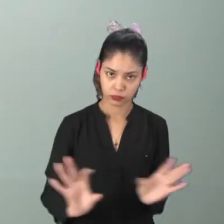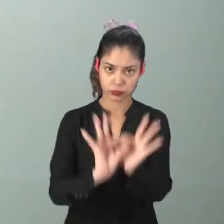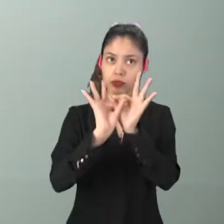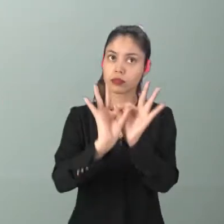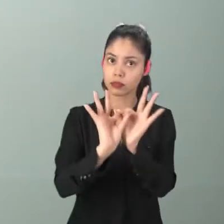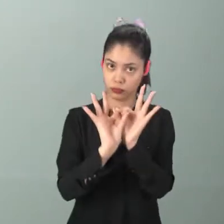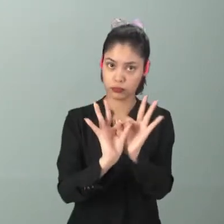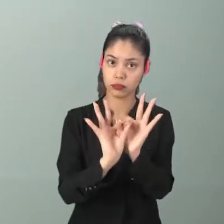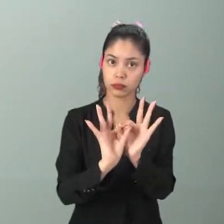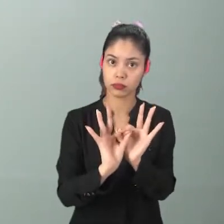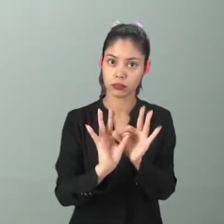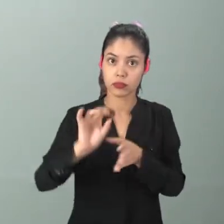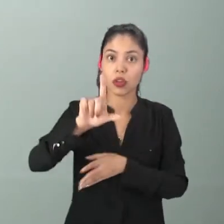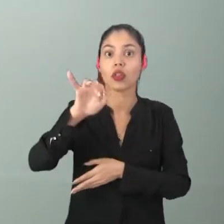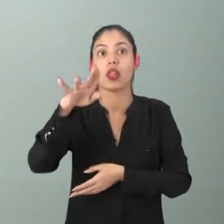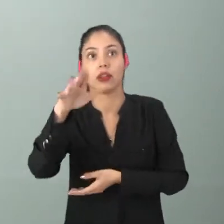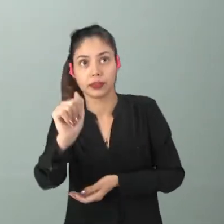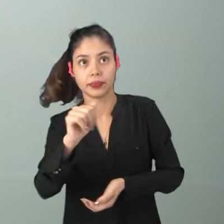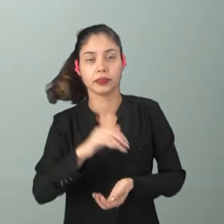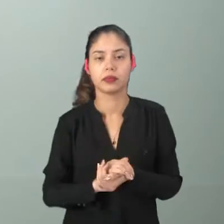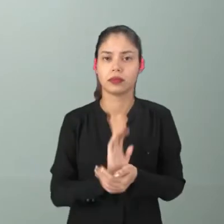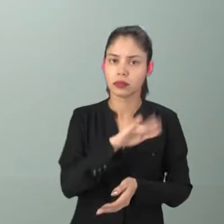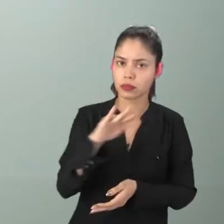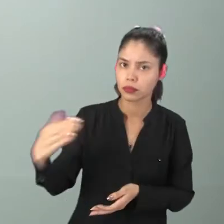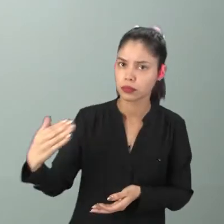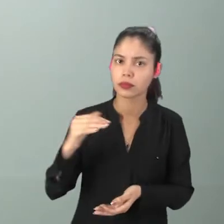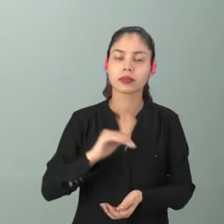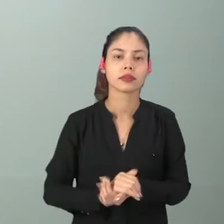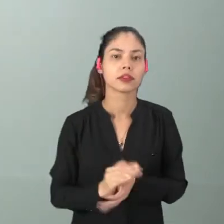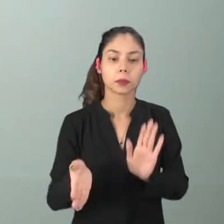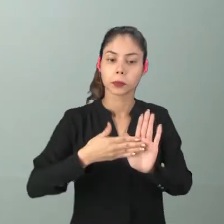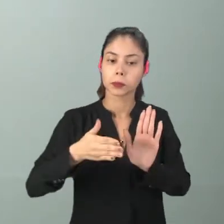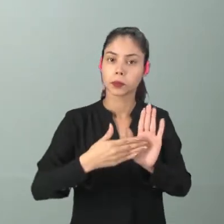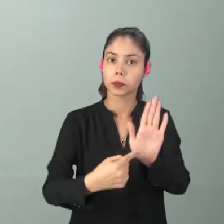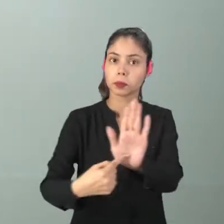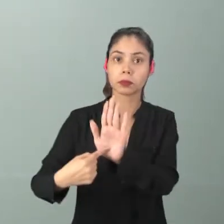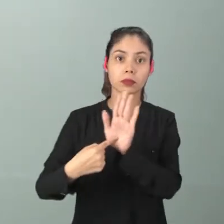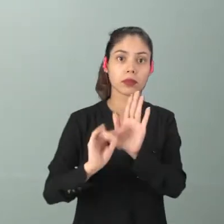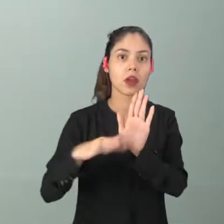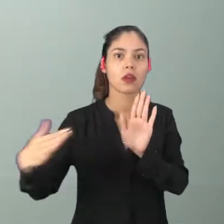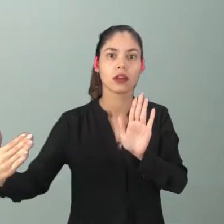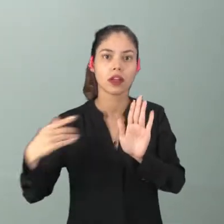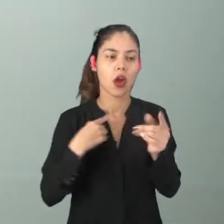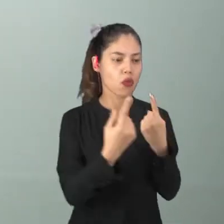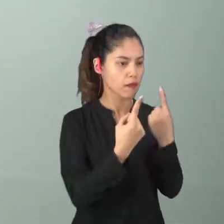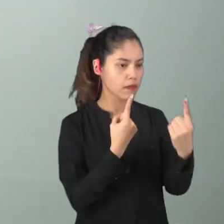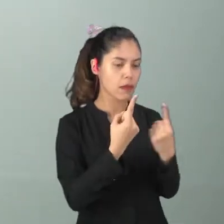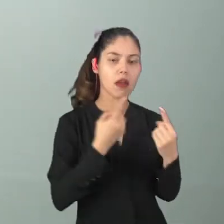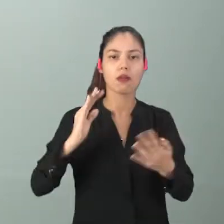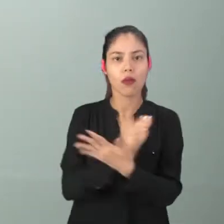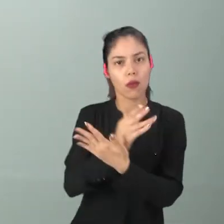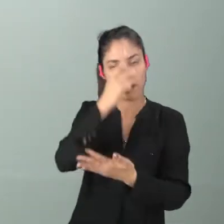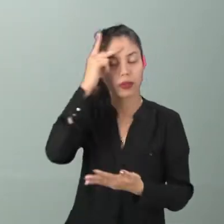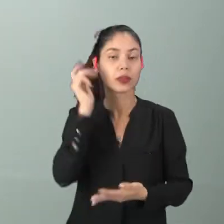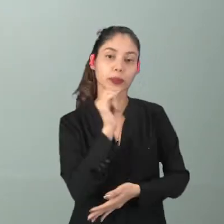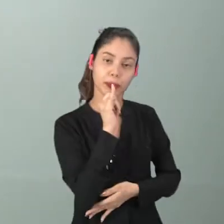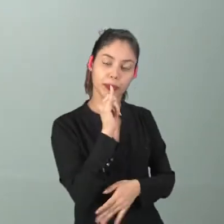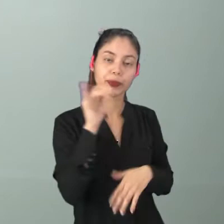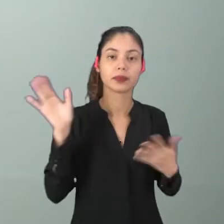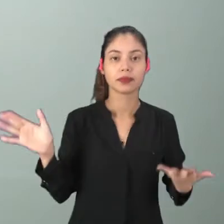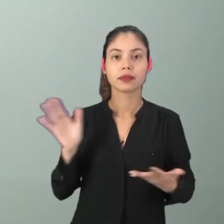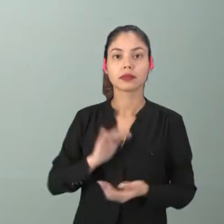ligação, uma relação de lógica. É quando faz uma referência. Quando você está numa conversa com alguém, por